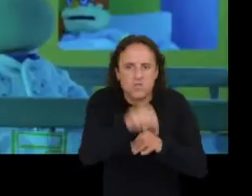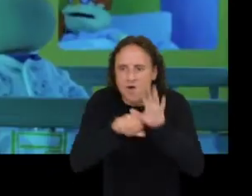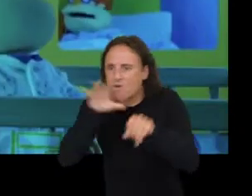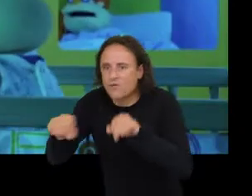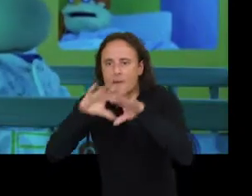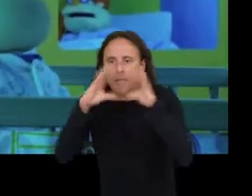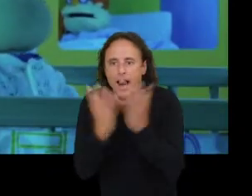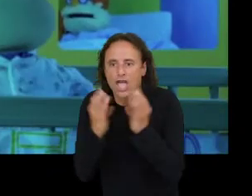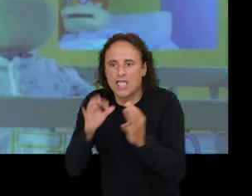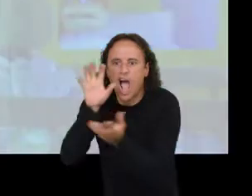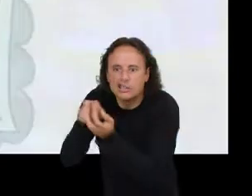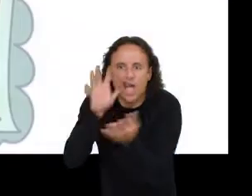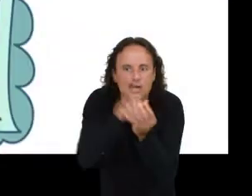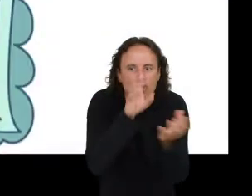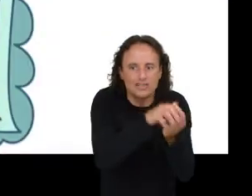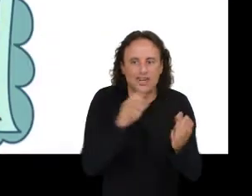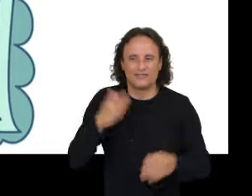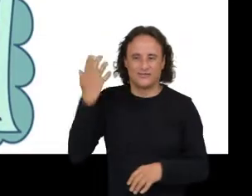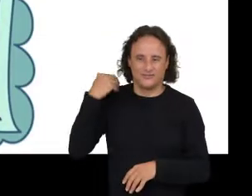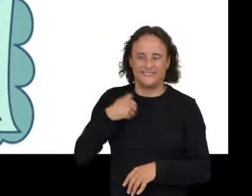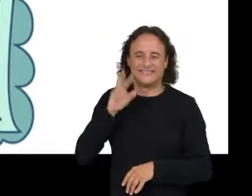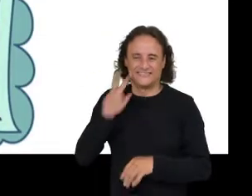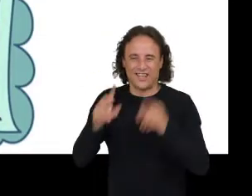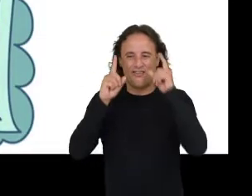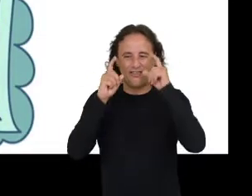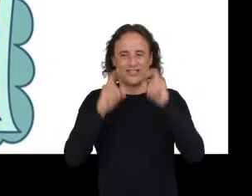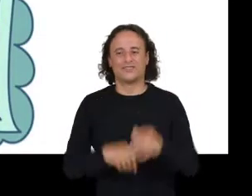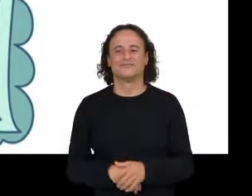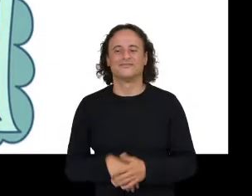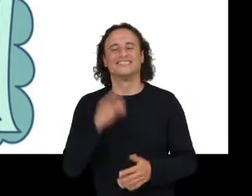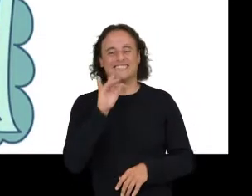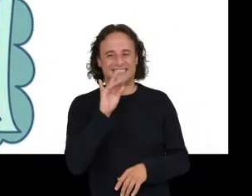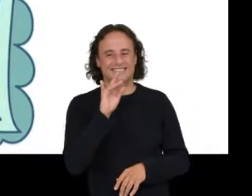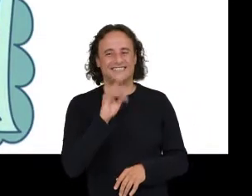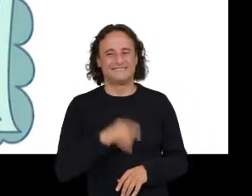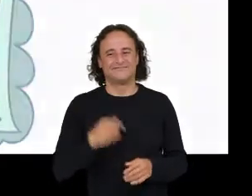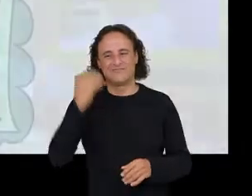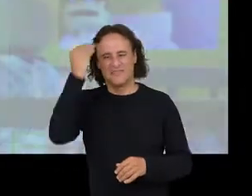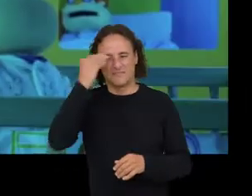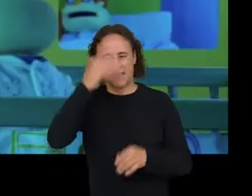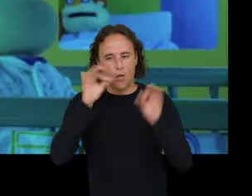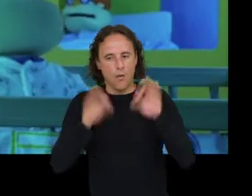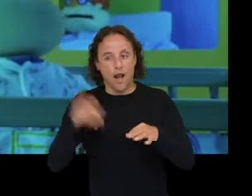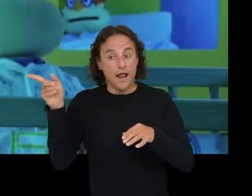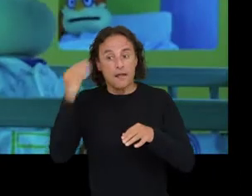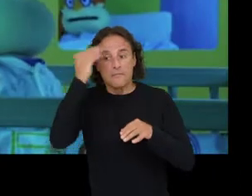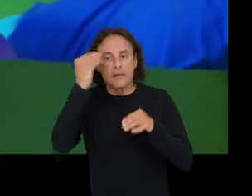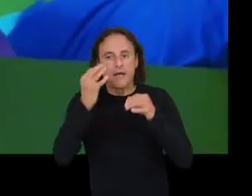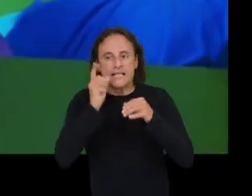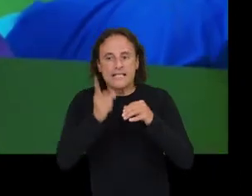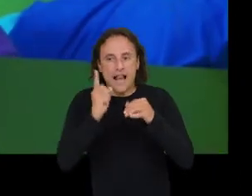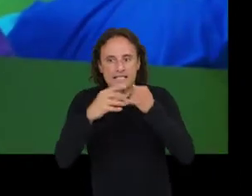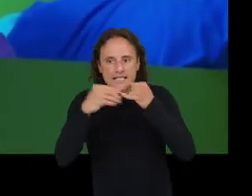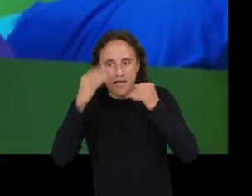pelotas! ¡Eu vino nunha foto! ¡Sí, igual pensaba que eran salchichas!